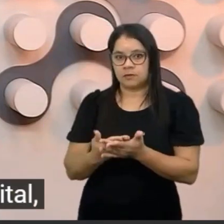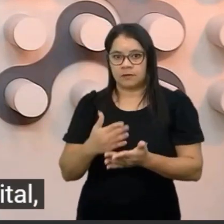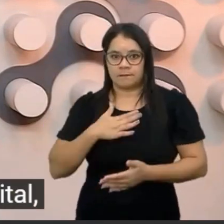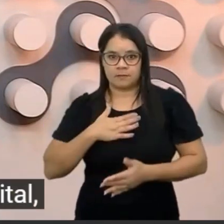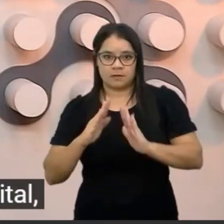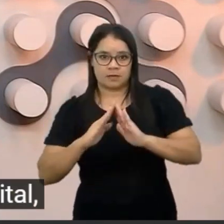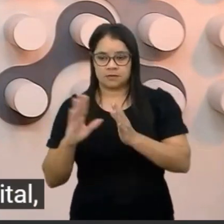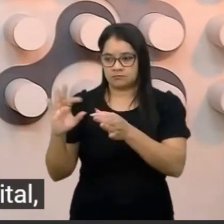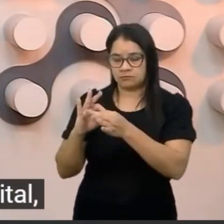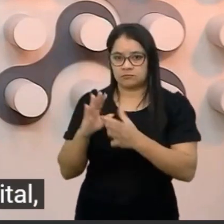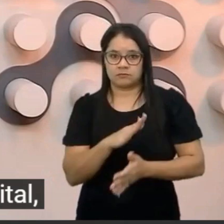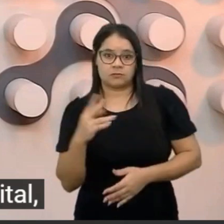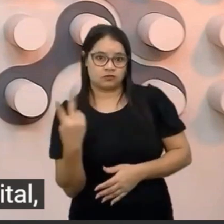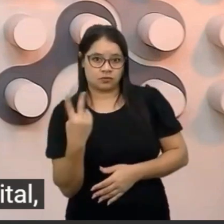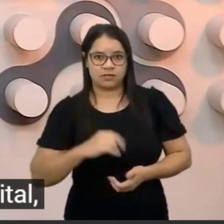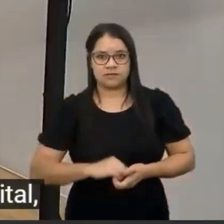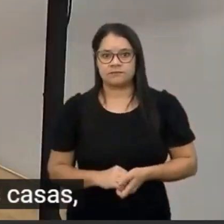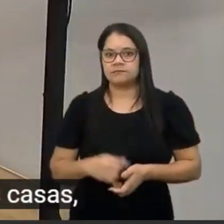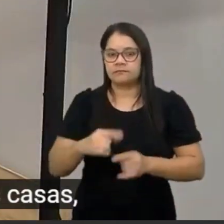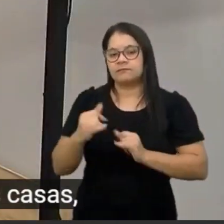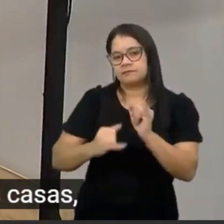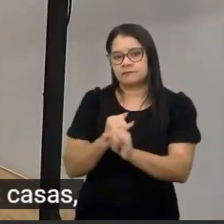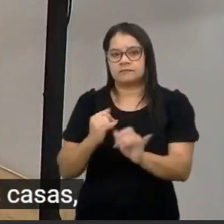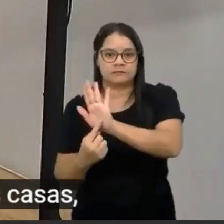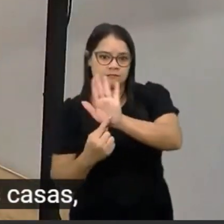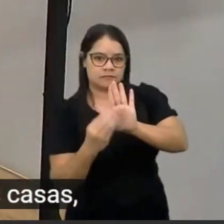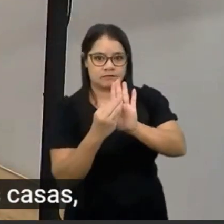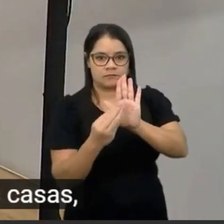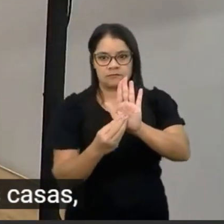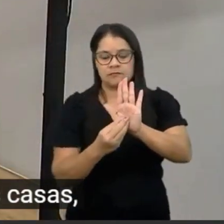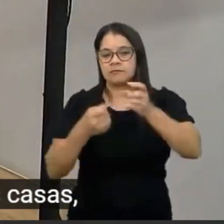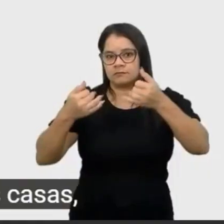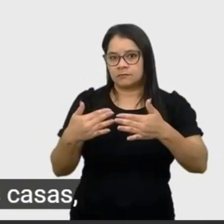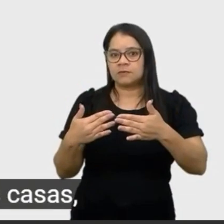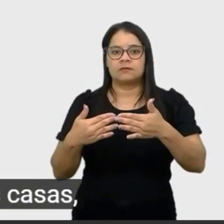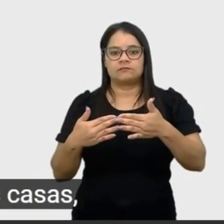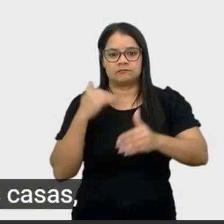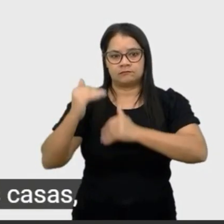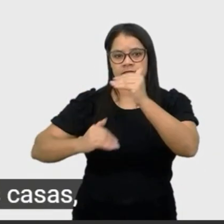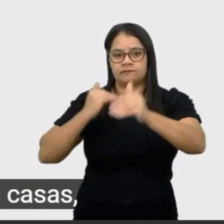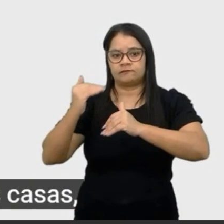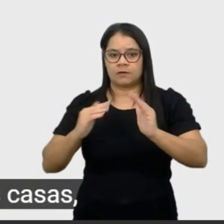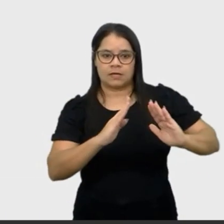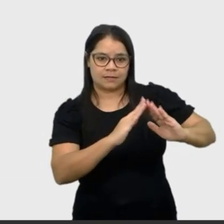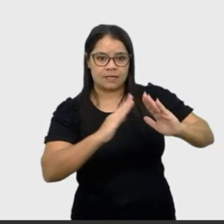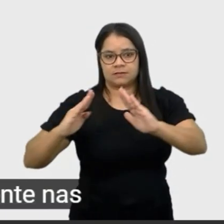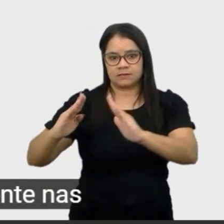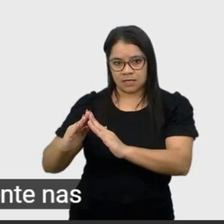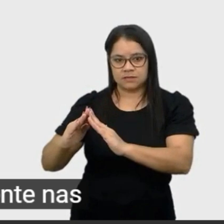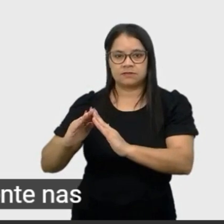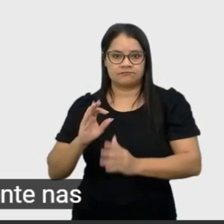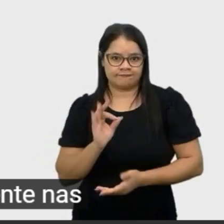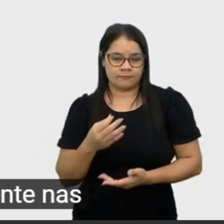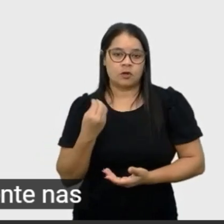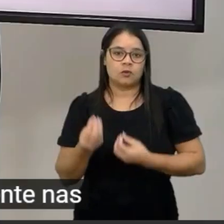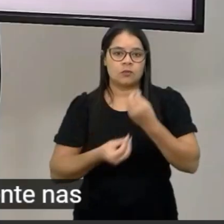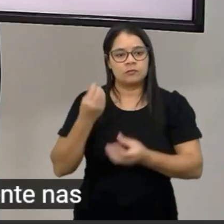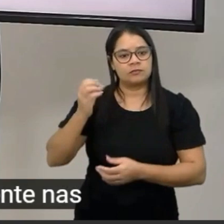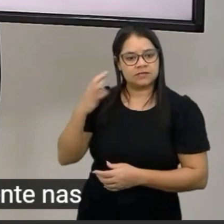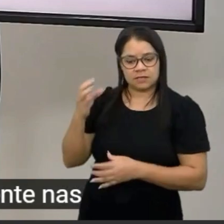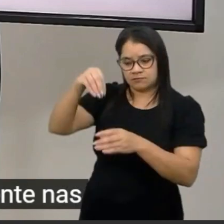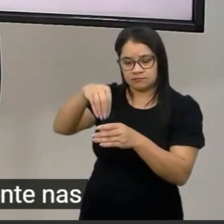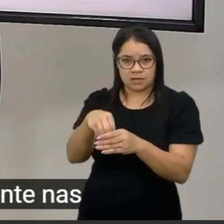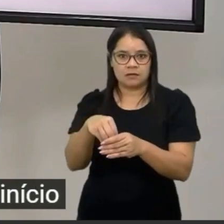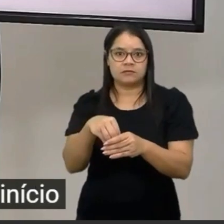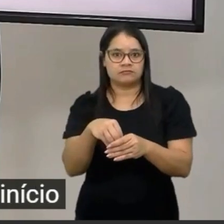minha Casa Conectada parte 2. Para início, o material digital, ele traz aí para falar um pouquinho sobre a evolução das casas, né? E como a ciência está